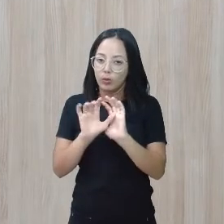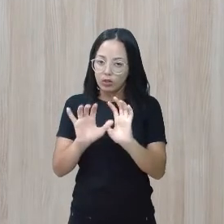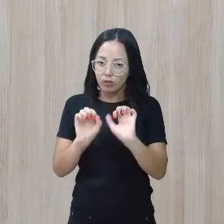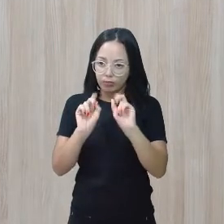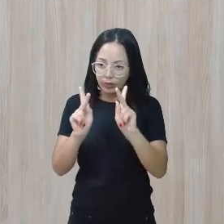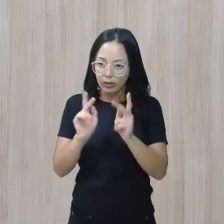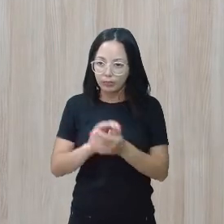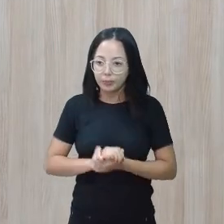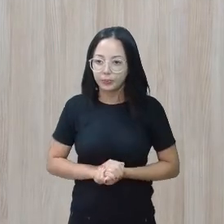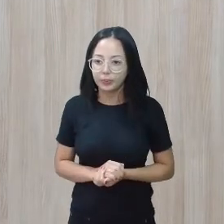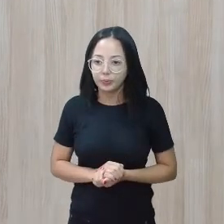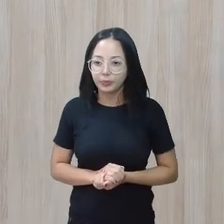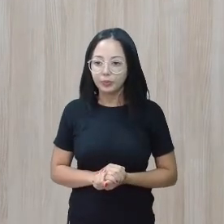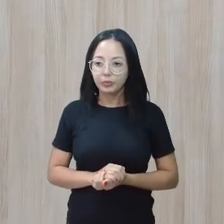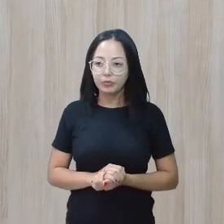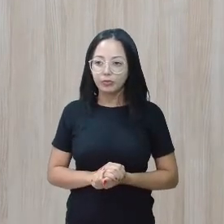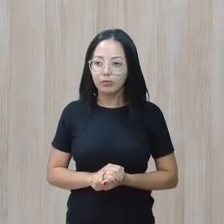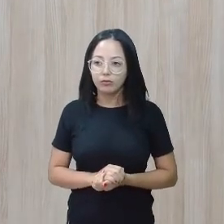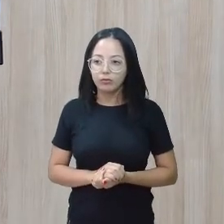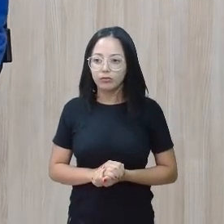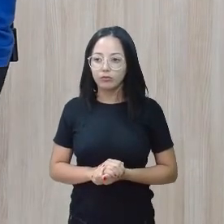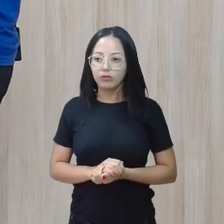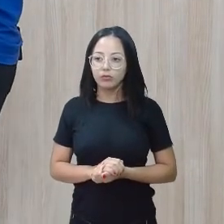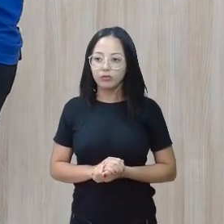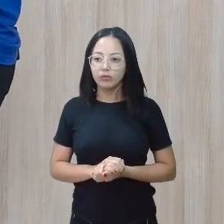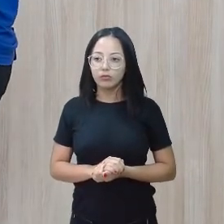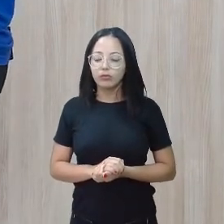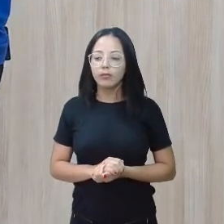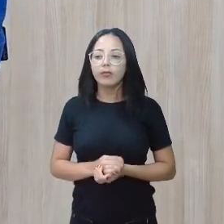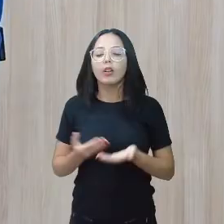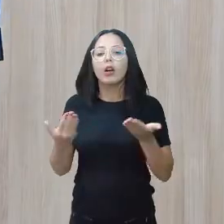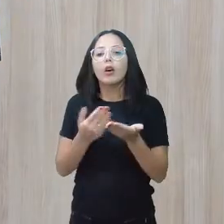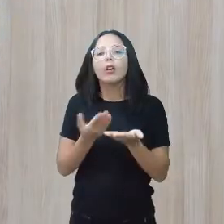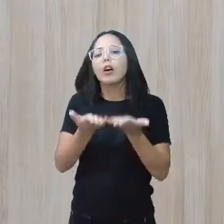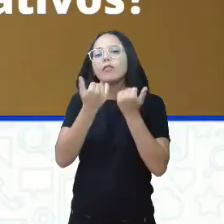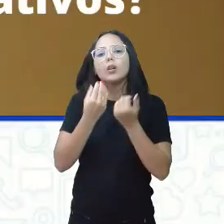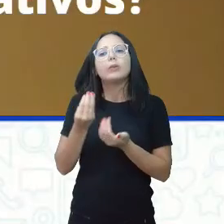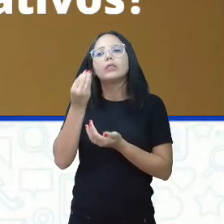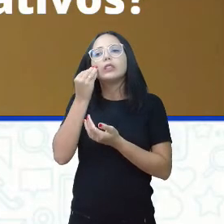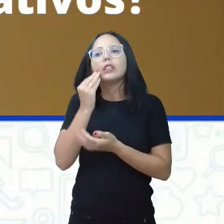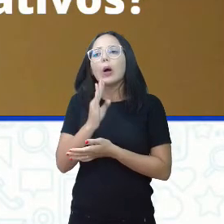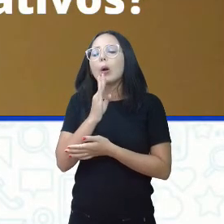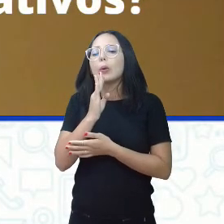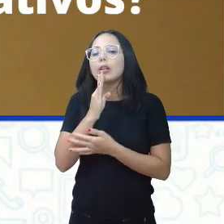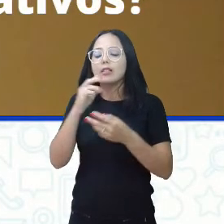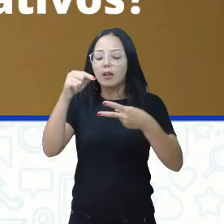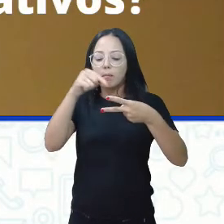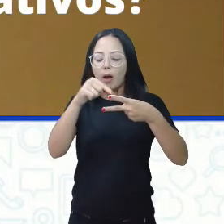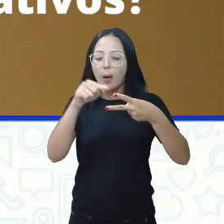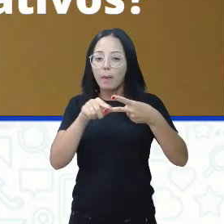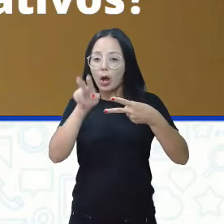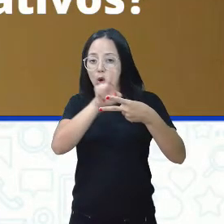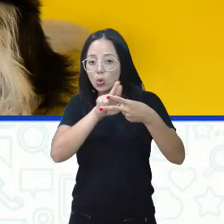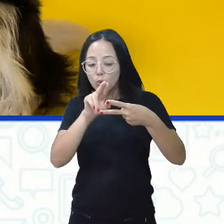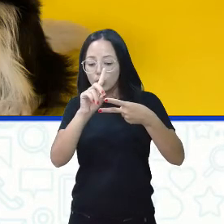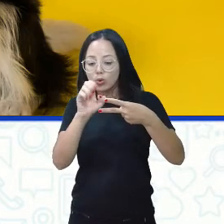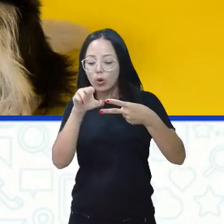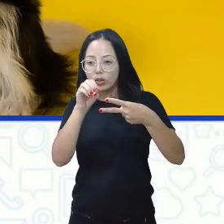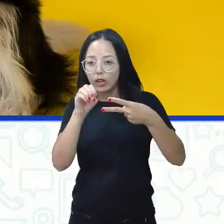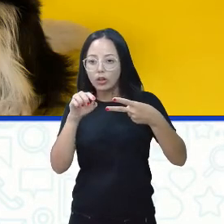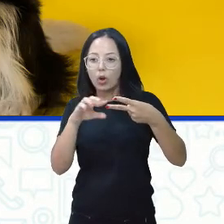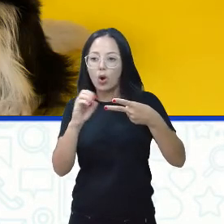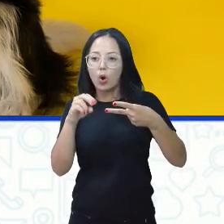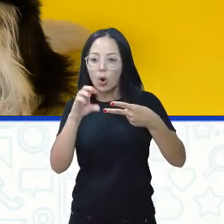Massa? Vamos continuar. Vamos tentar fazer o reconhecimento dos usos denotativos e conotativos?